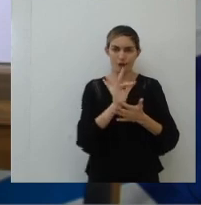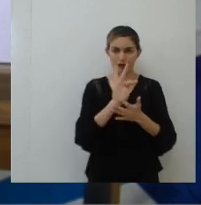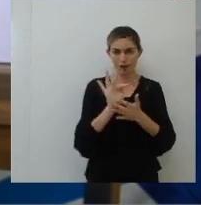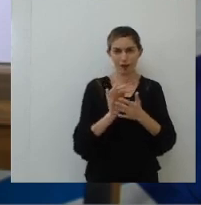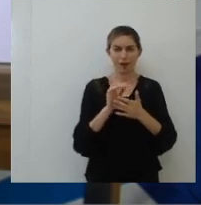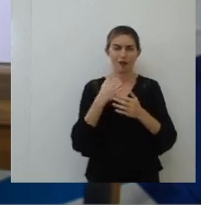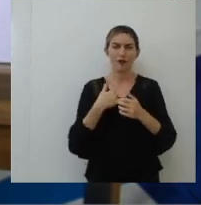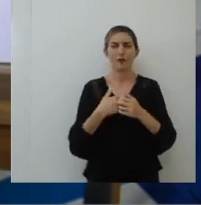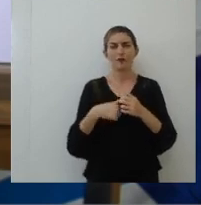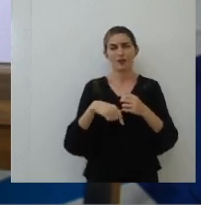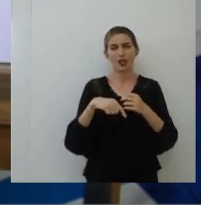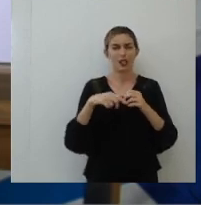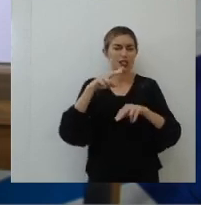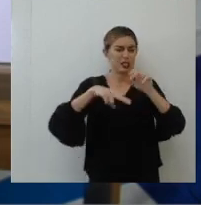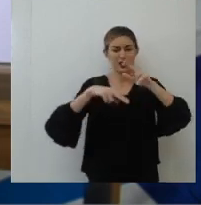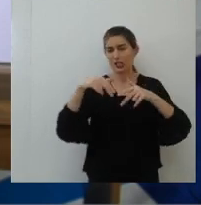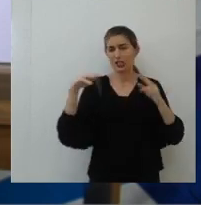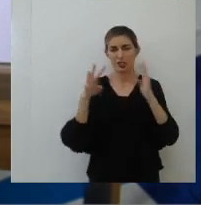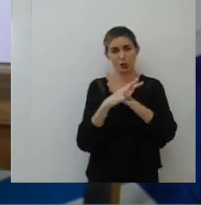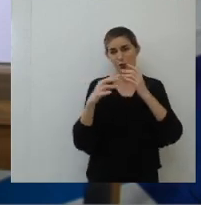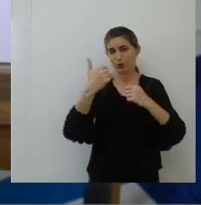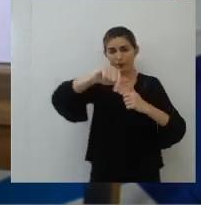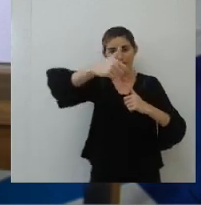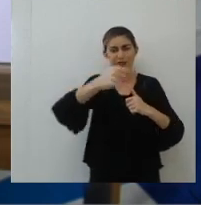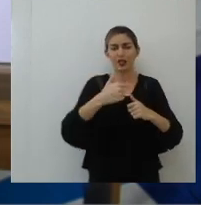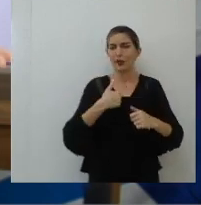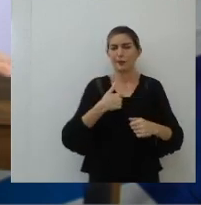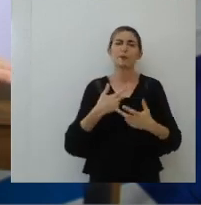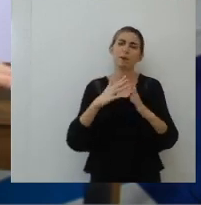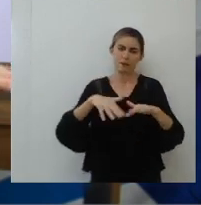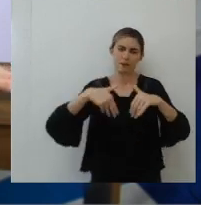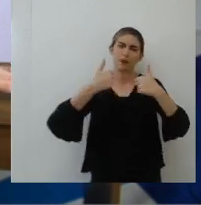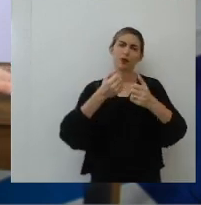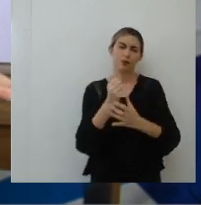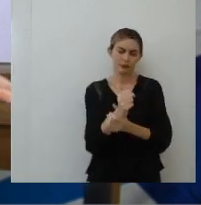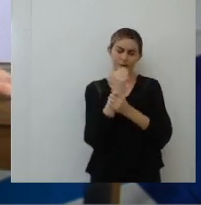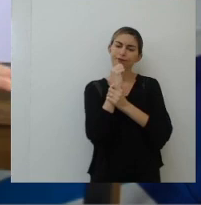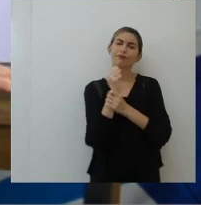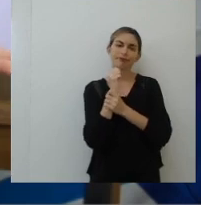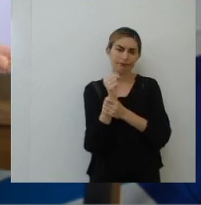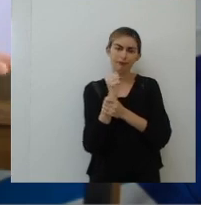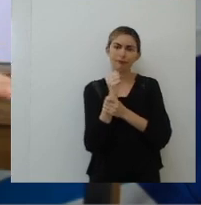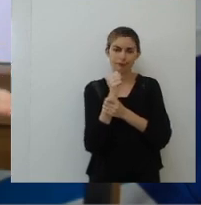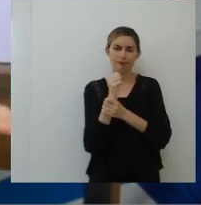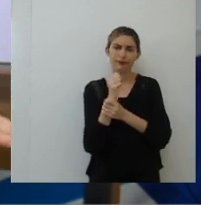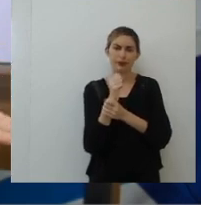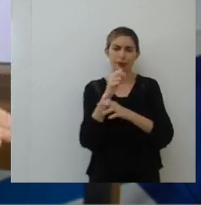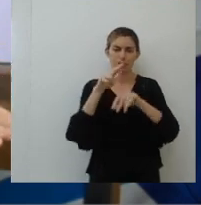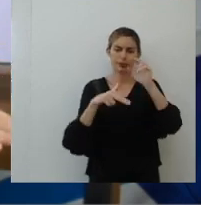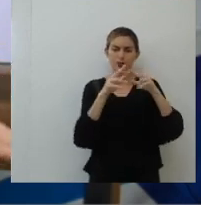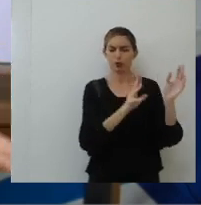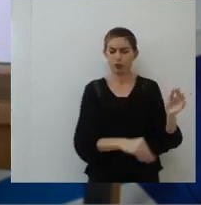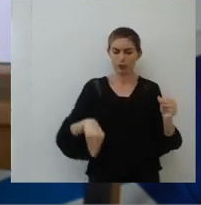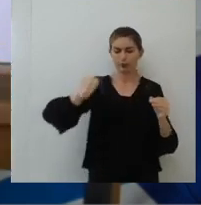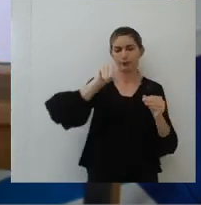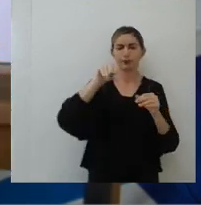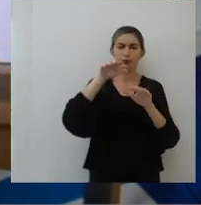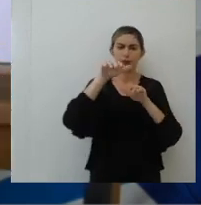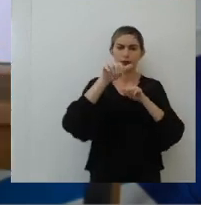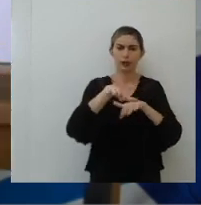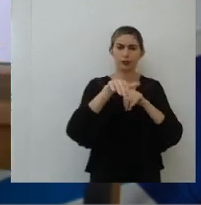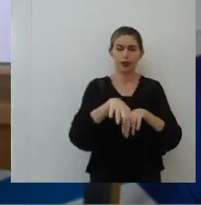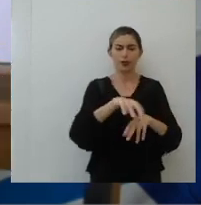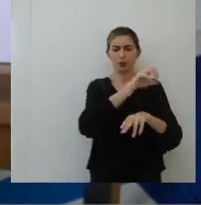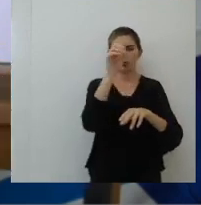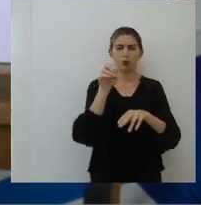Gente, não vai ter São João, não acredito. Pelo amor de Deus. Mas é melhor que todo mundo com segurança, né? Pelo amor de Deus. Bota o São João para setembro, outubro, novembro. Mas tem que ter